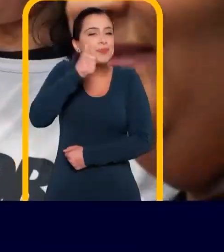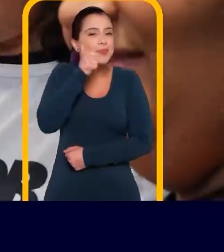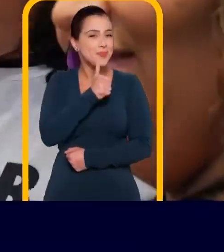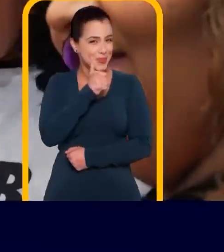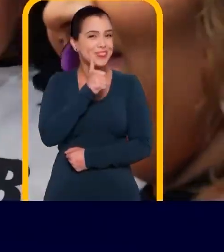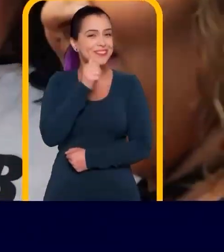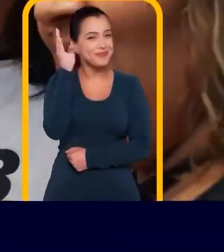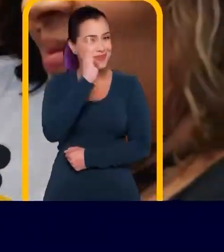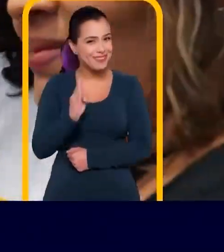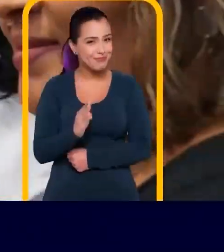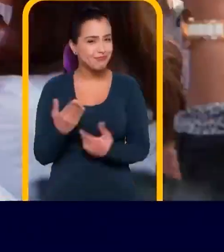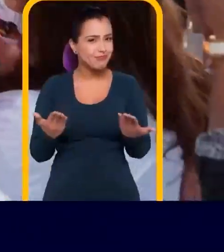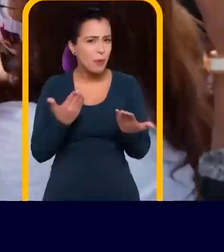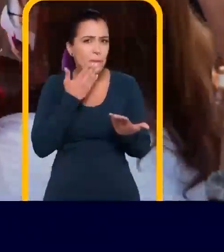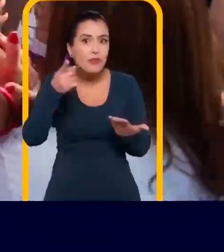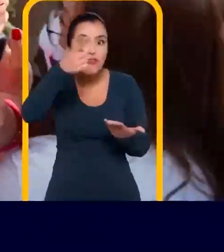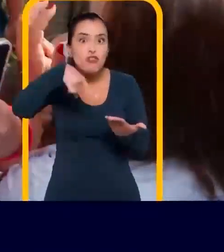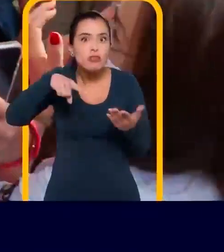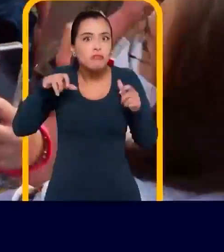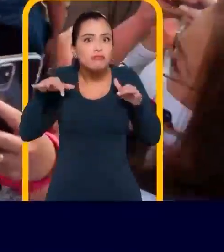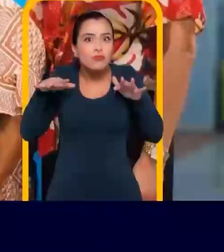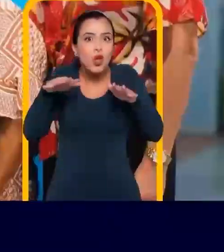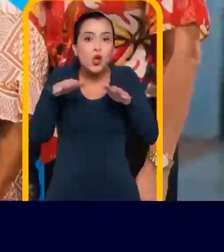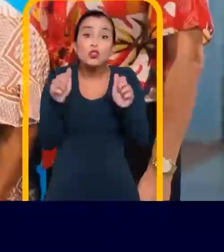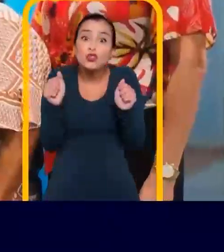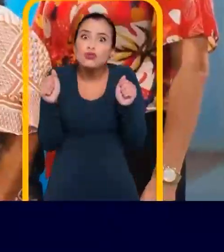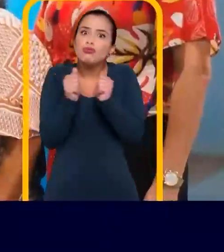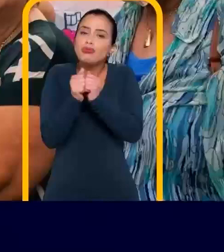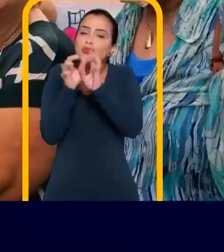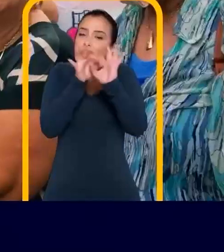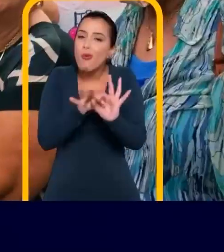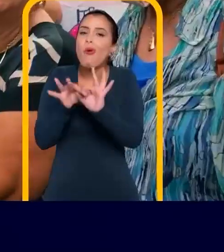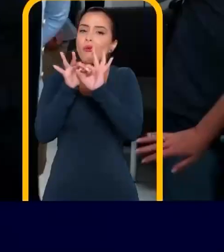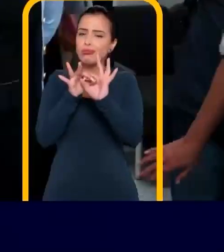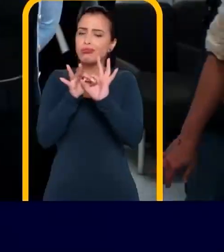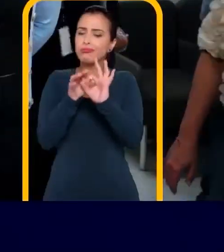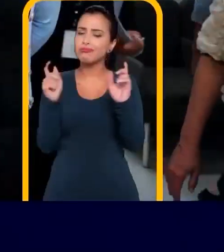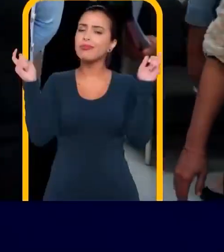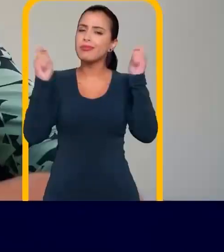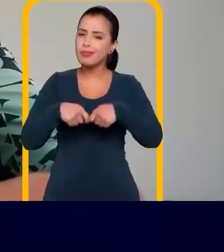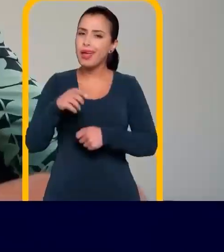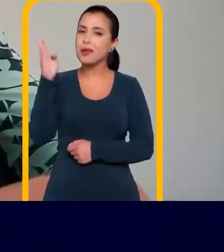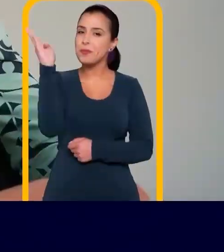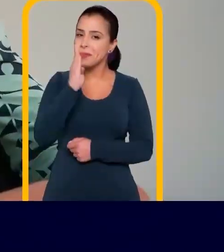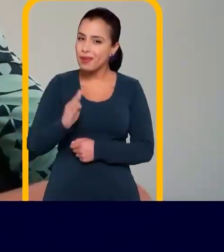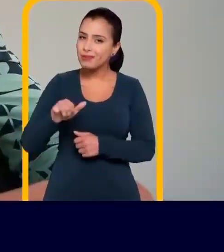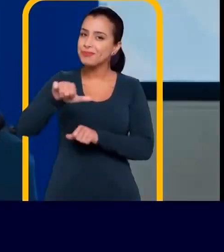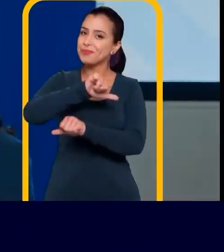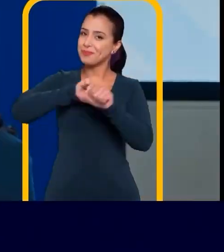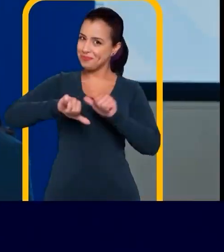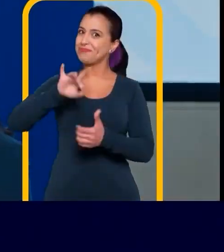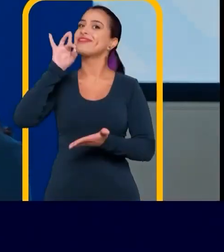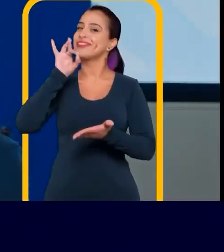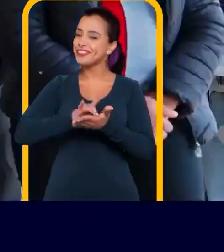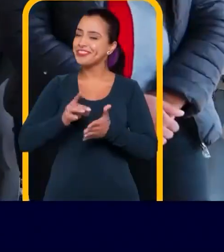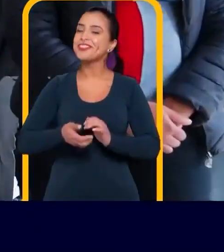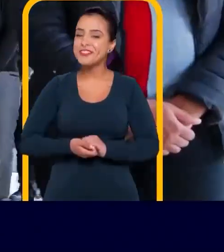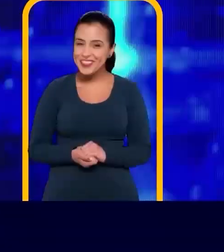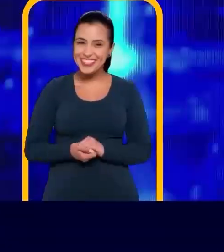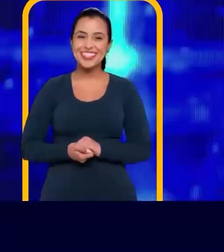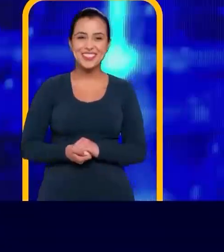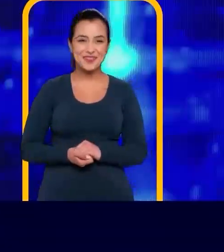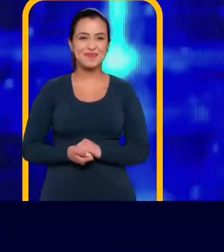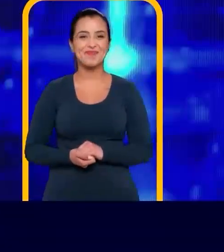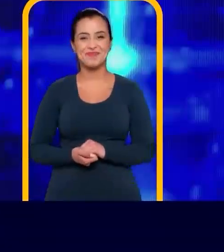mulheres brasileiras. E eu conclamo todas vocês a se somar conosco. E assim, juntos e juntas, que nós vamos mudar